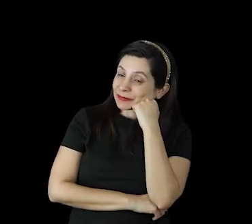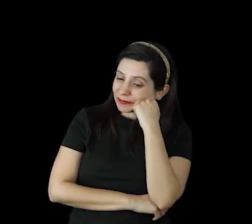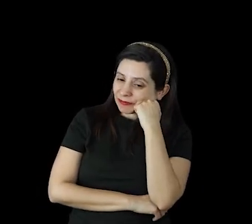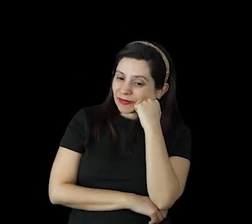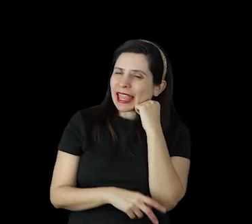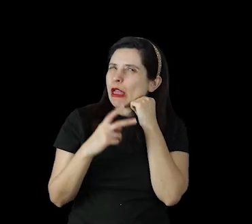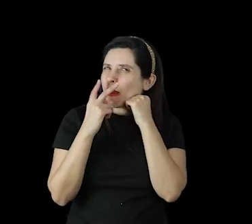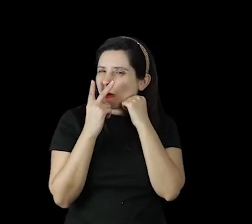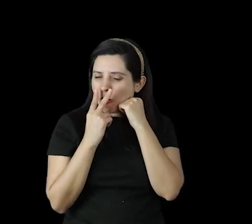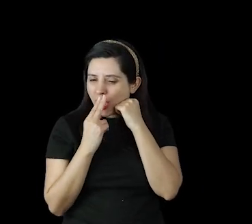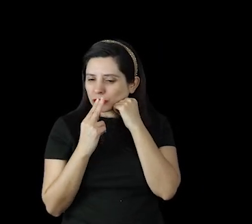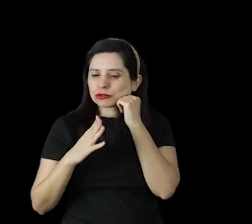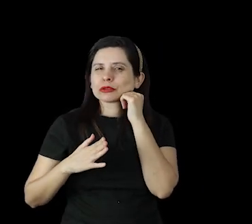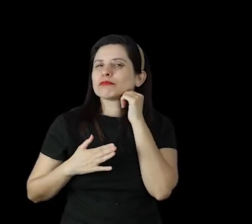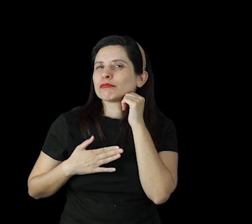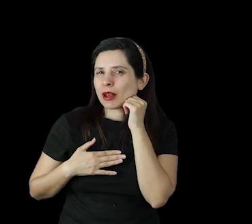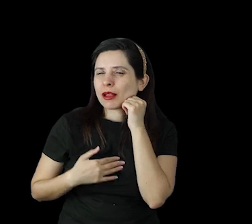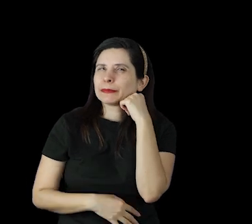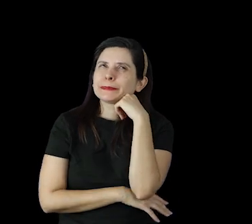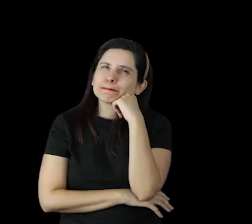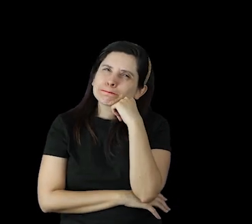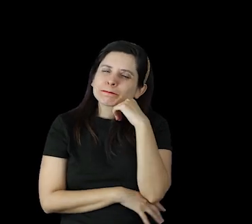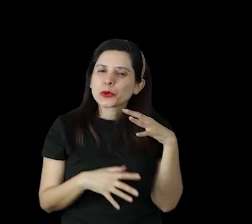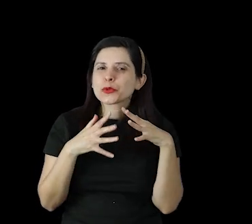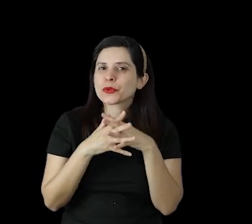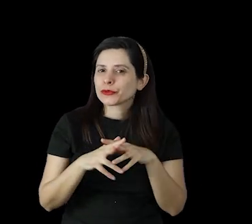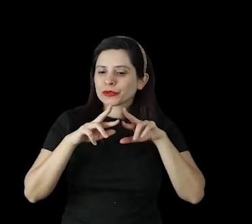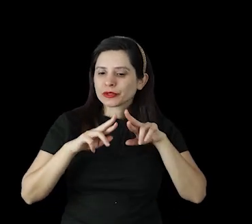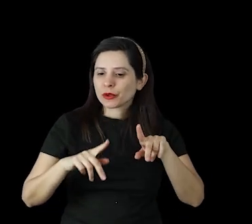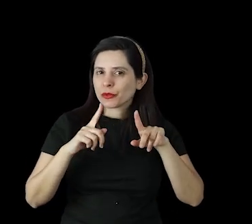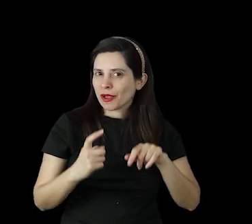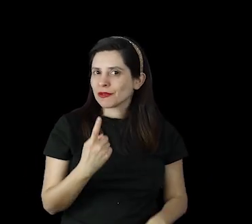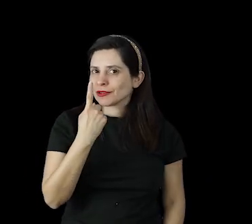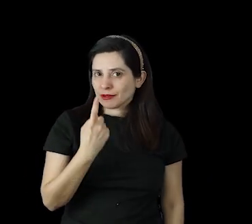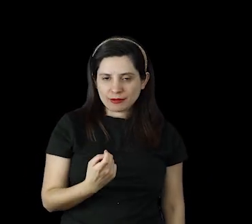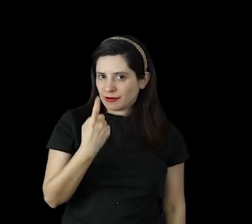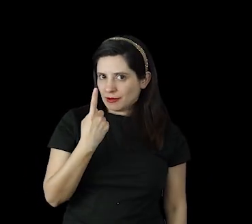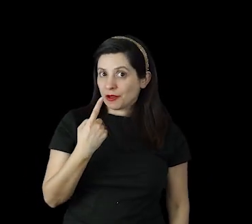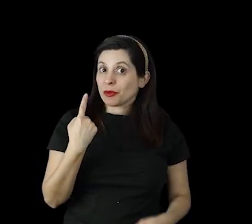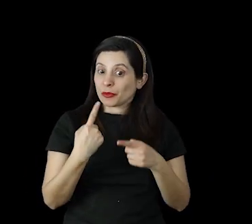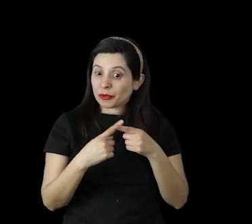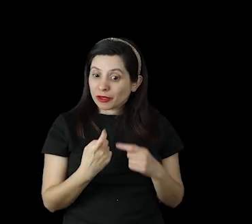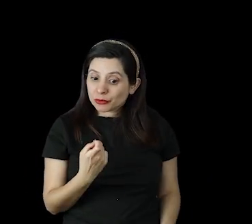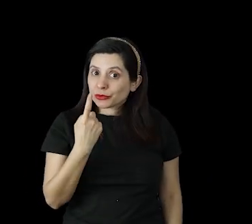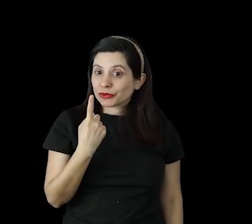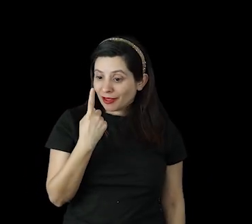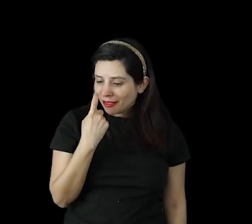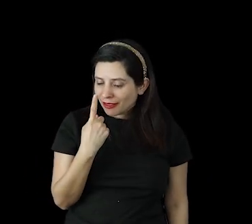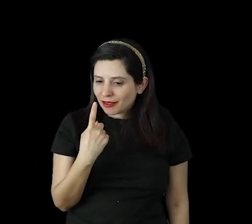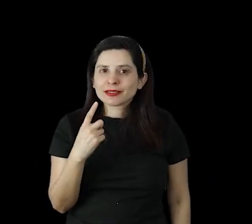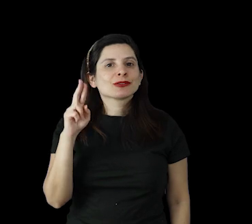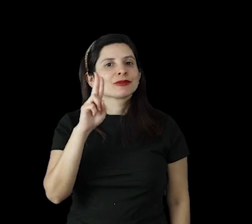que, para mim, o confuso não é o estranho. Porque o estranho talvez seja interessante a